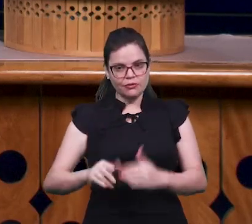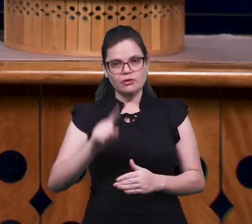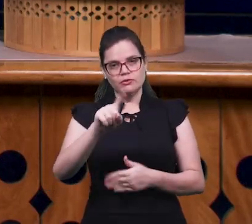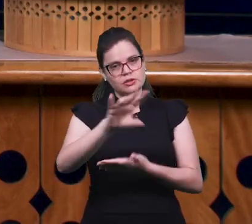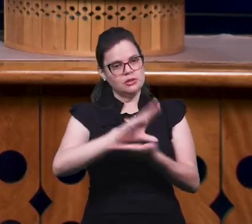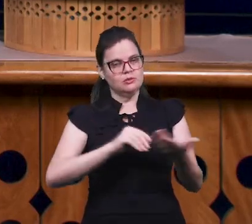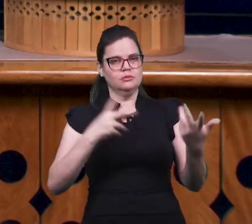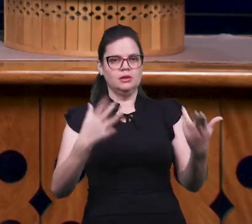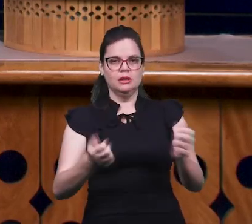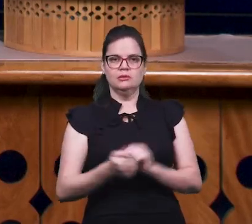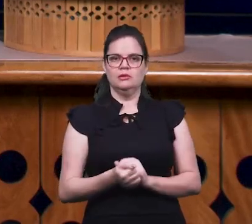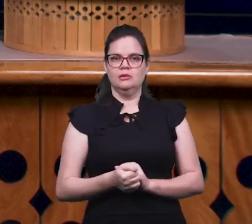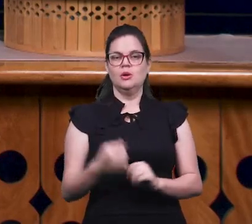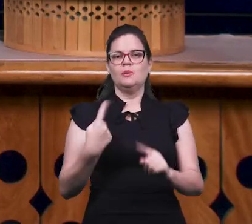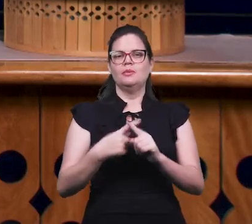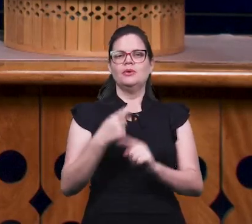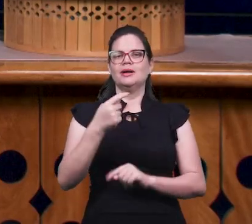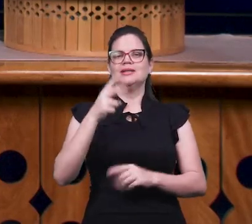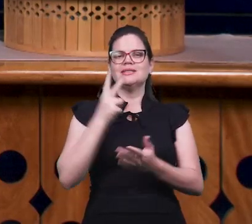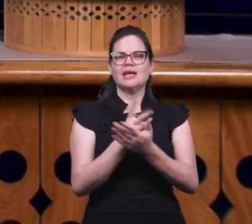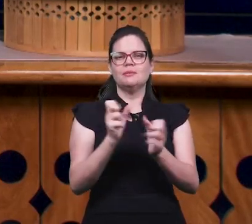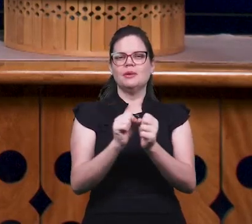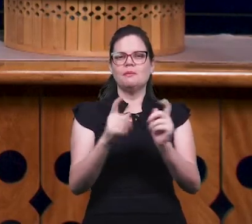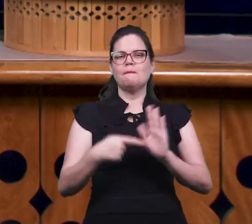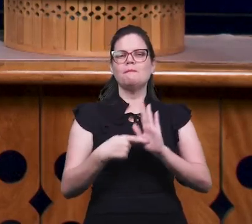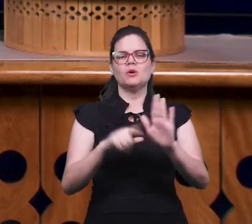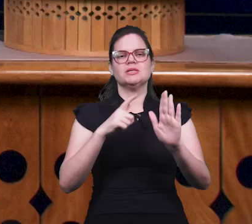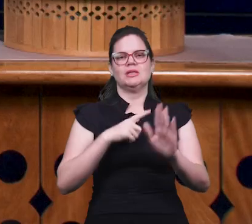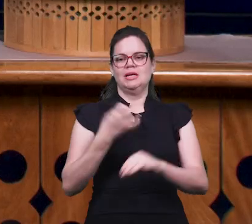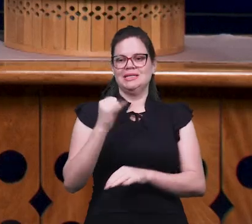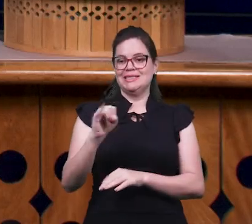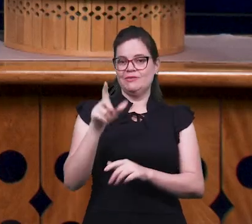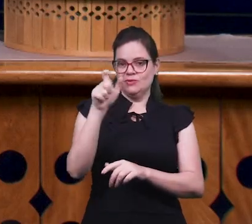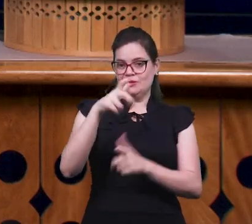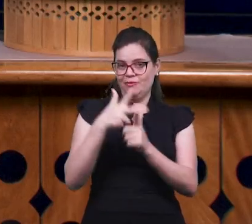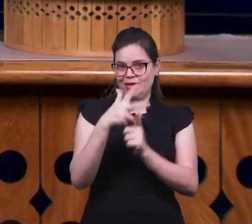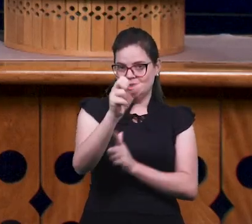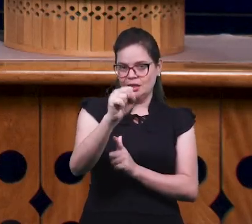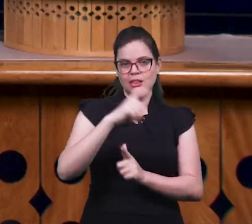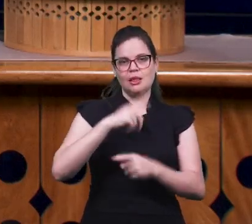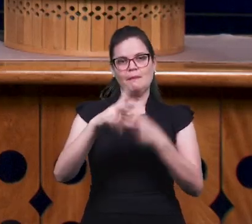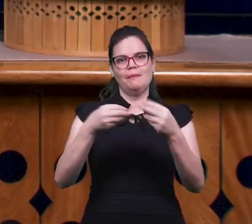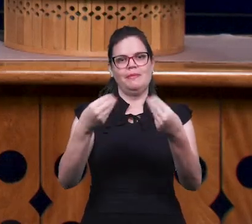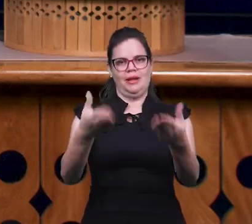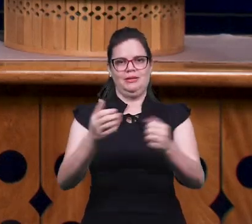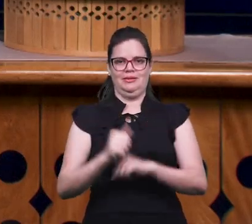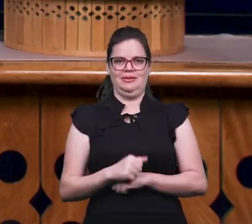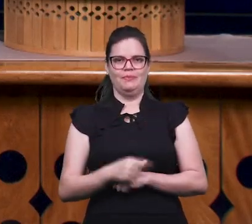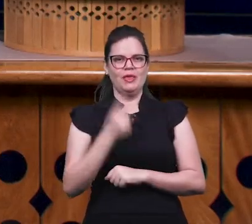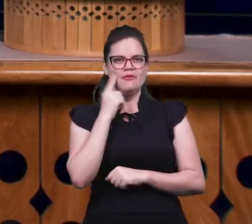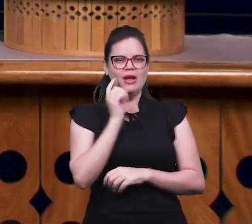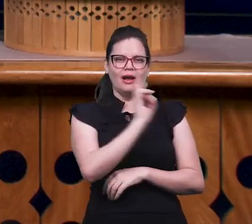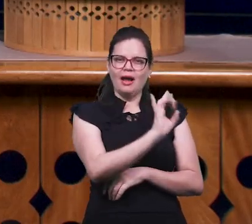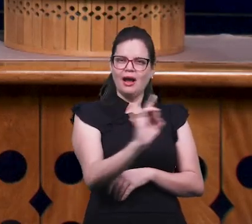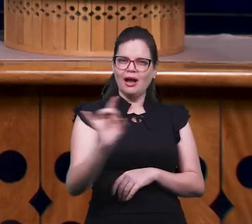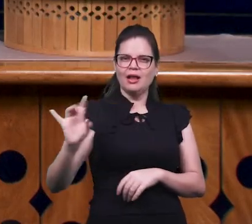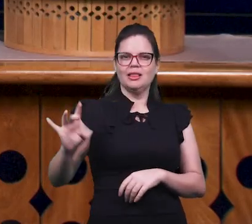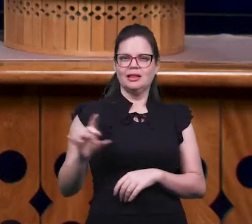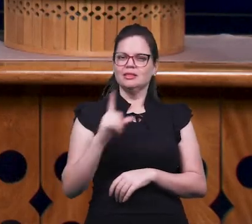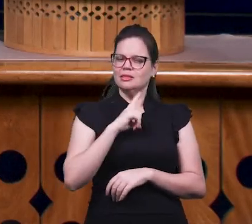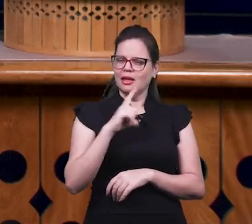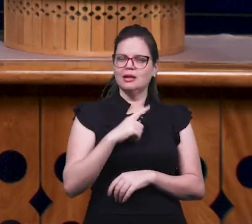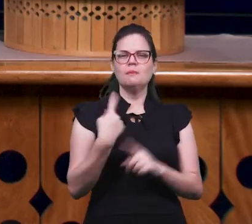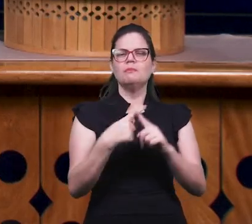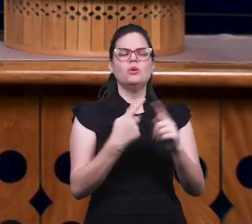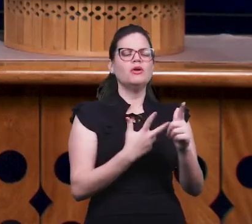cartas, todas as igrejas dizem isso. E diz, o que vencer, sempre tem um prêmio para o que vencer. O que vencer, pode ver, cada carta de Apocalipse